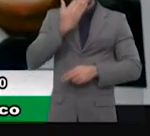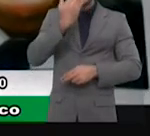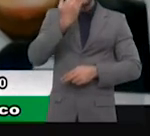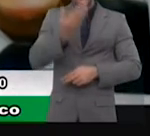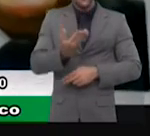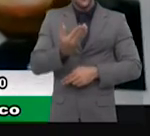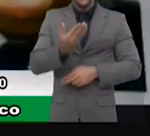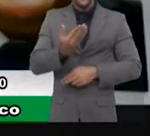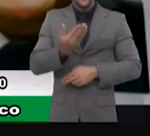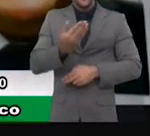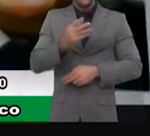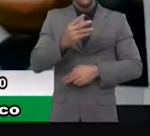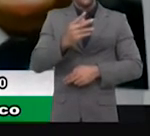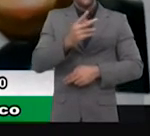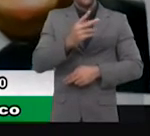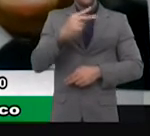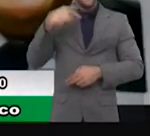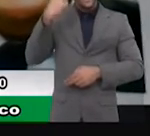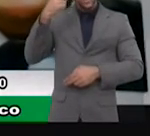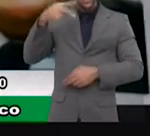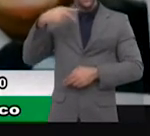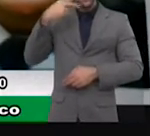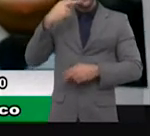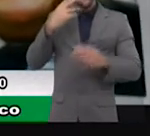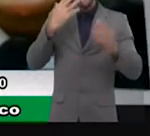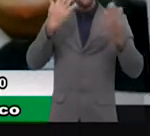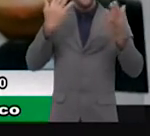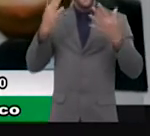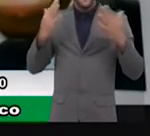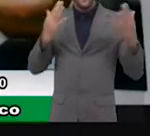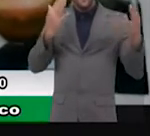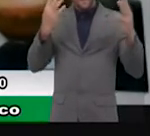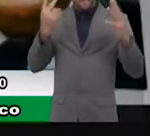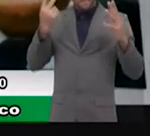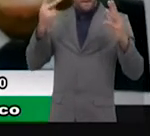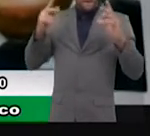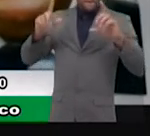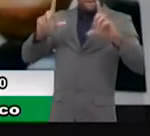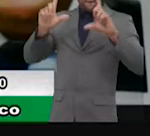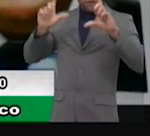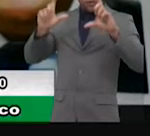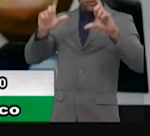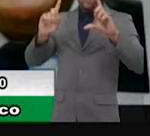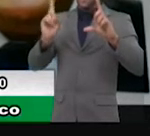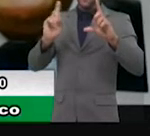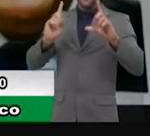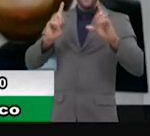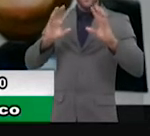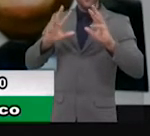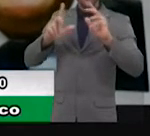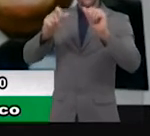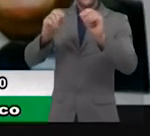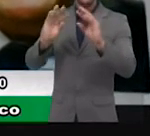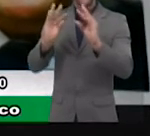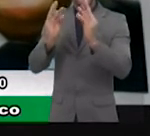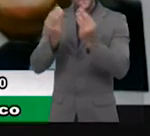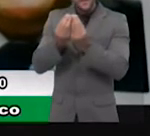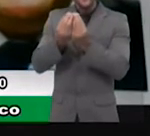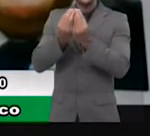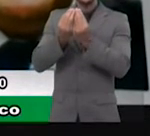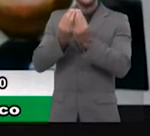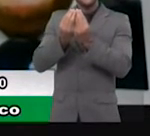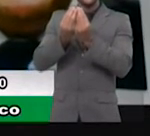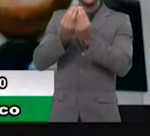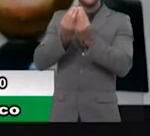uma salva de palmas, não só para essa foto aqui, mas para a família do Ni, que continua aí